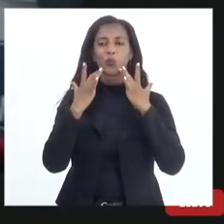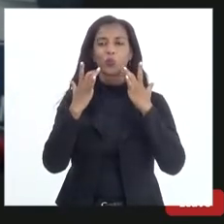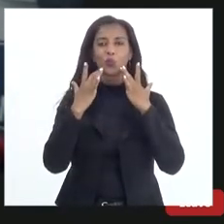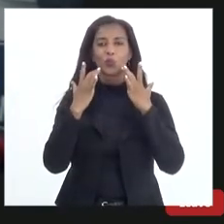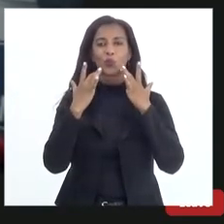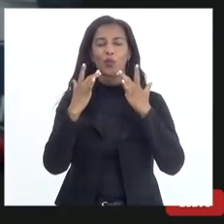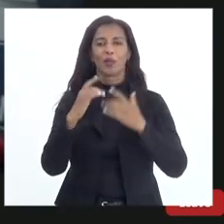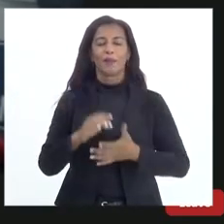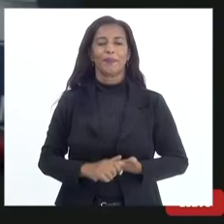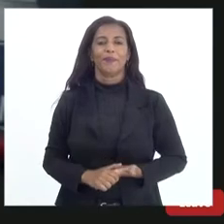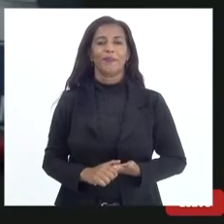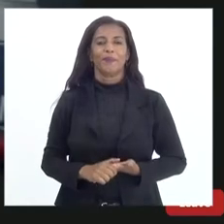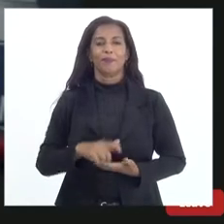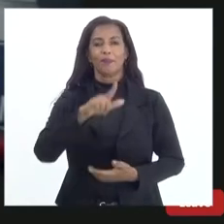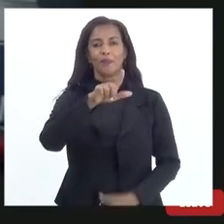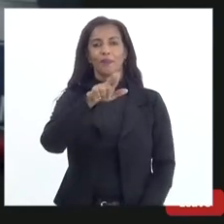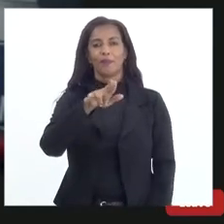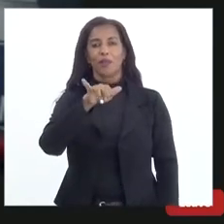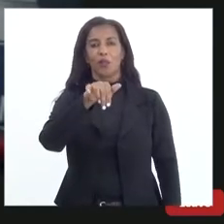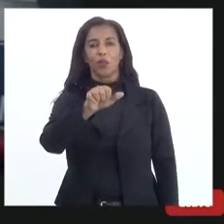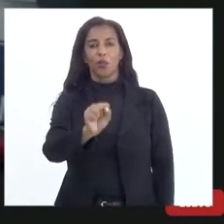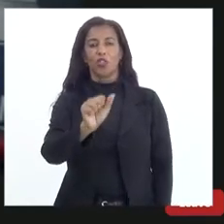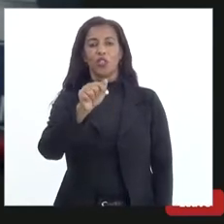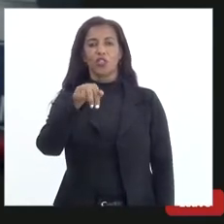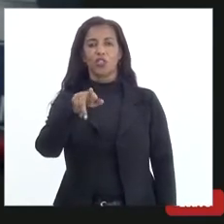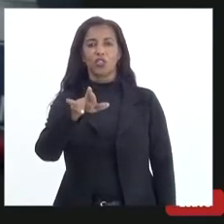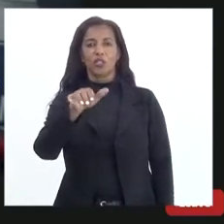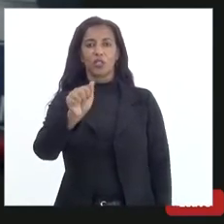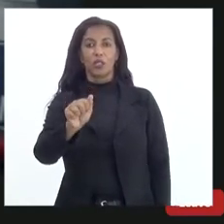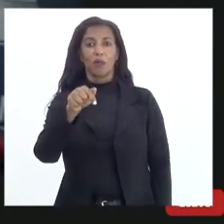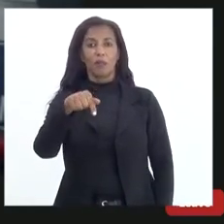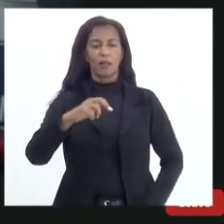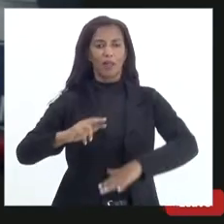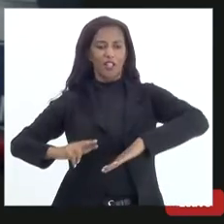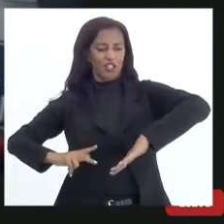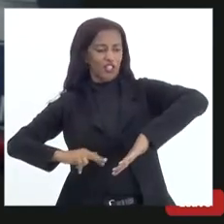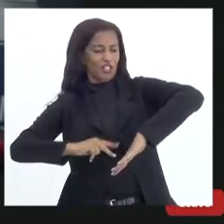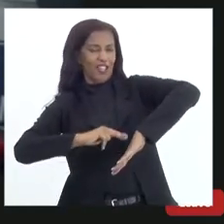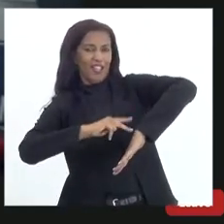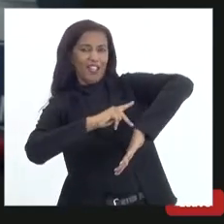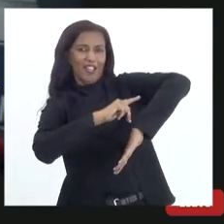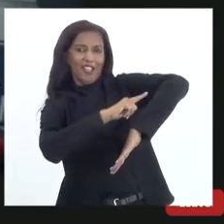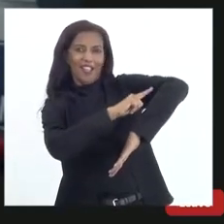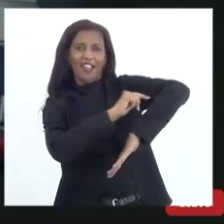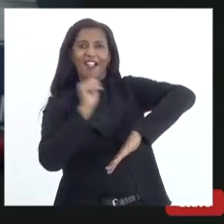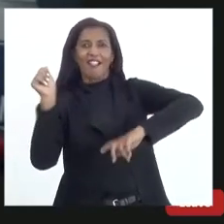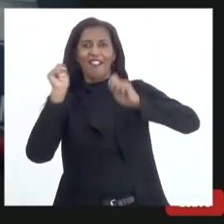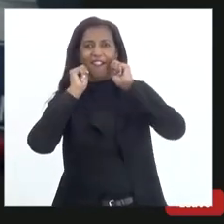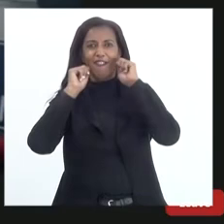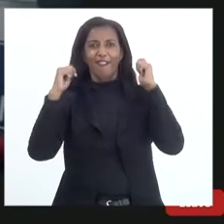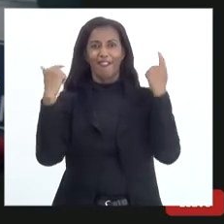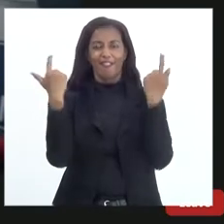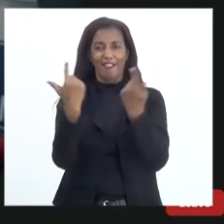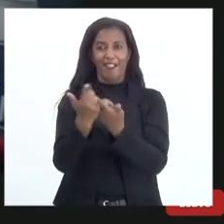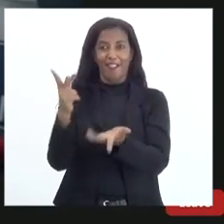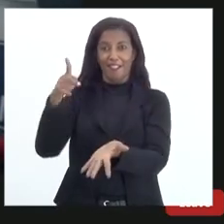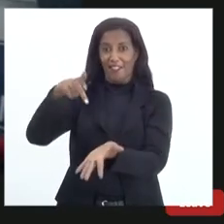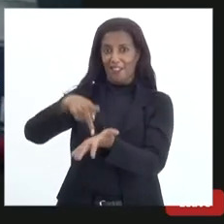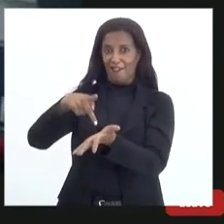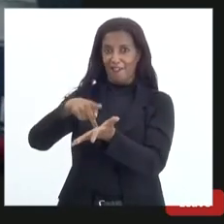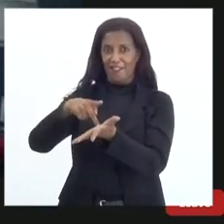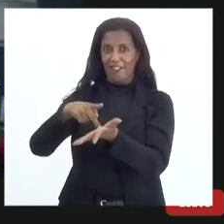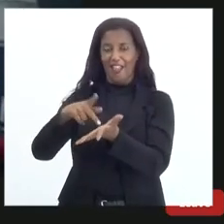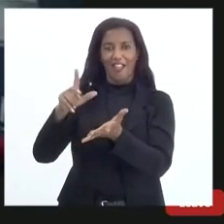da peça teatral Luiz Gama, A Voz da Liberdade, na escadaria da Assembleia Legislativa, né? Na verdade, do